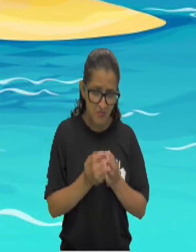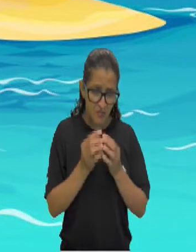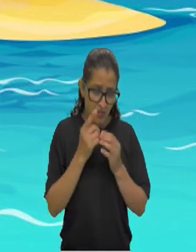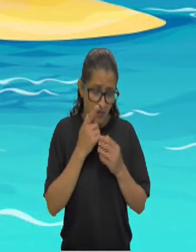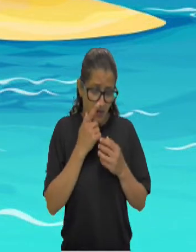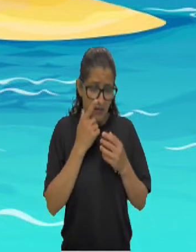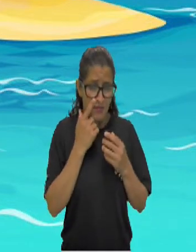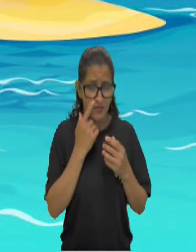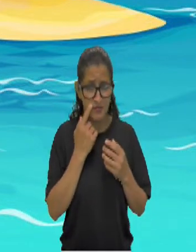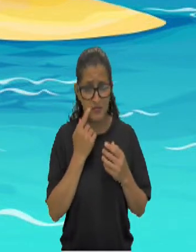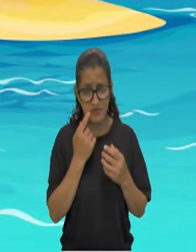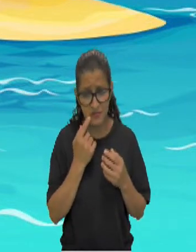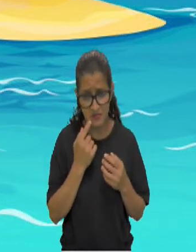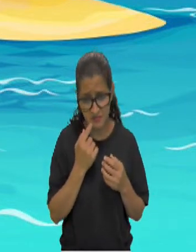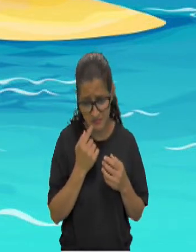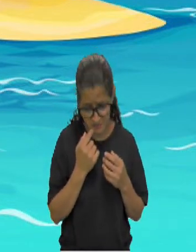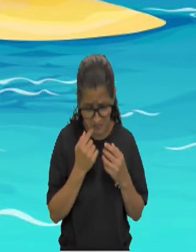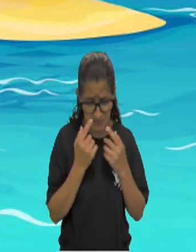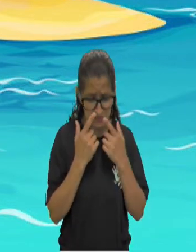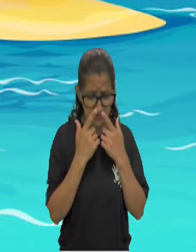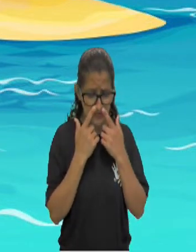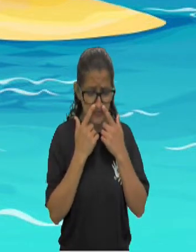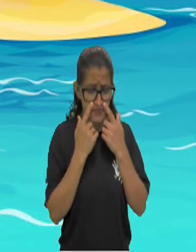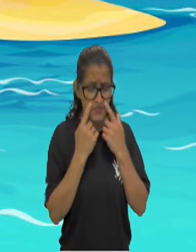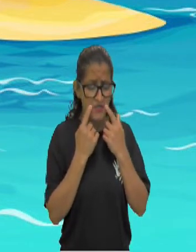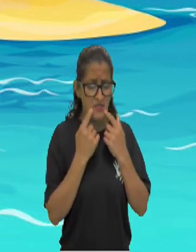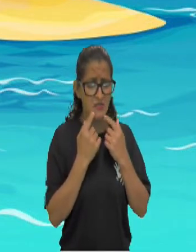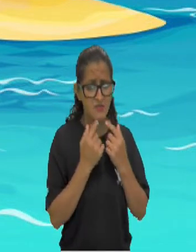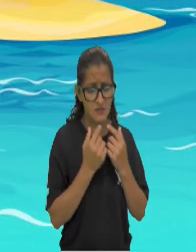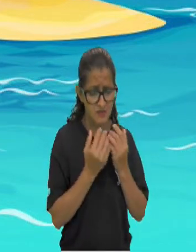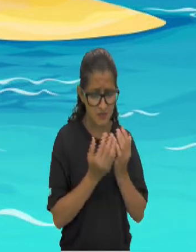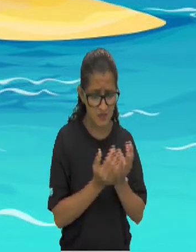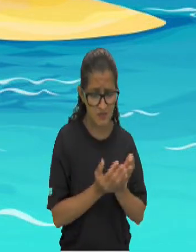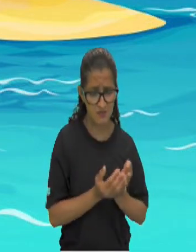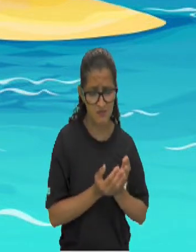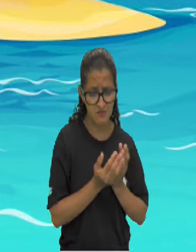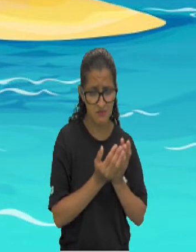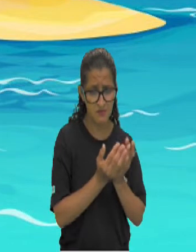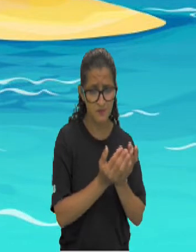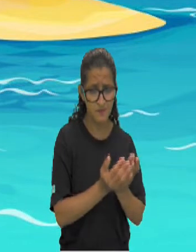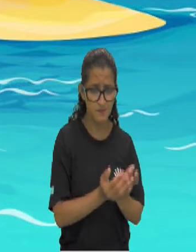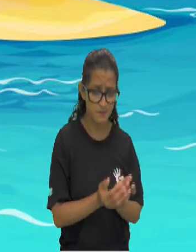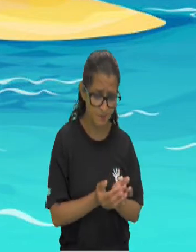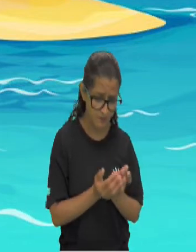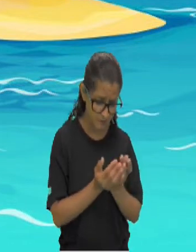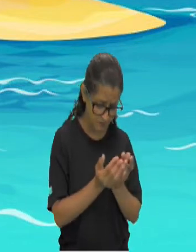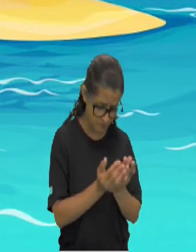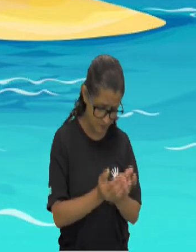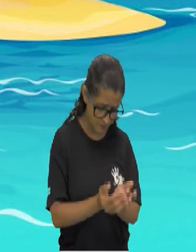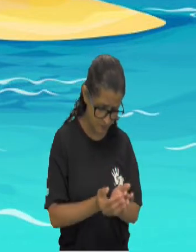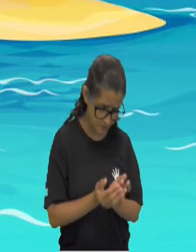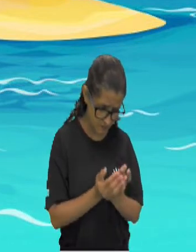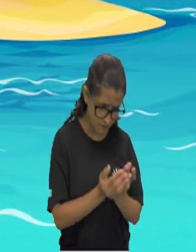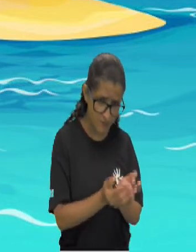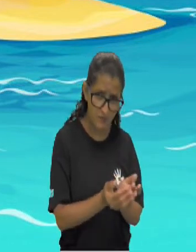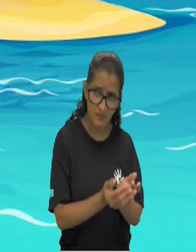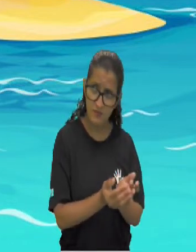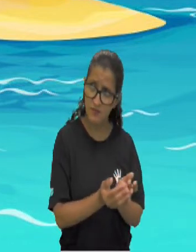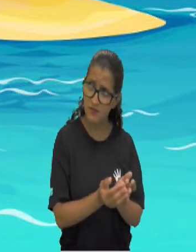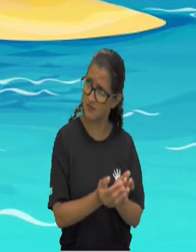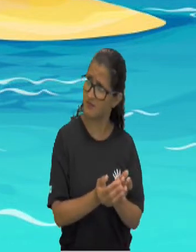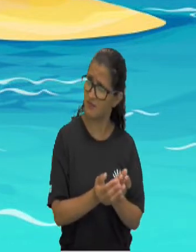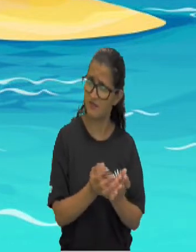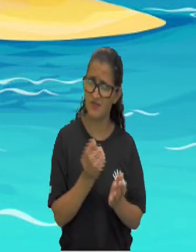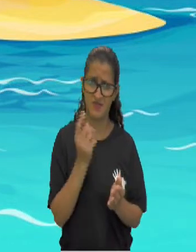chorando. Seguia bem calmamente, indo, triste, e ouviu a voz do